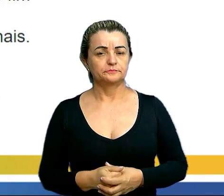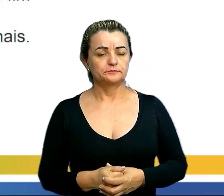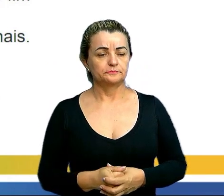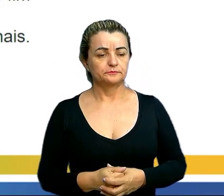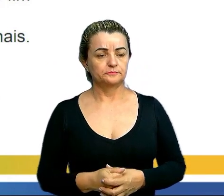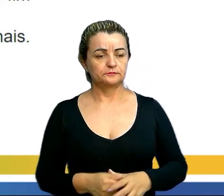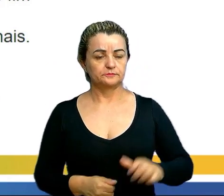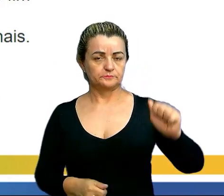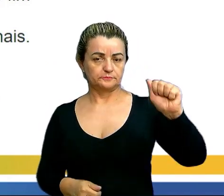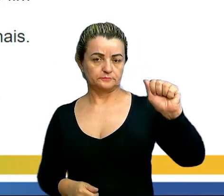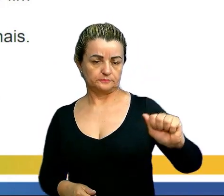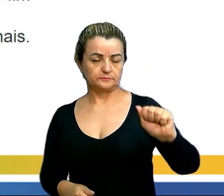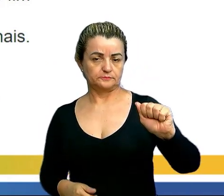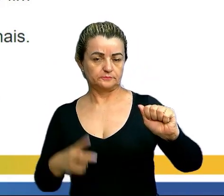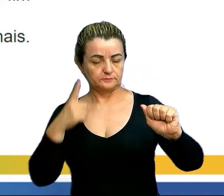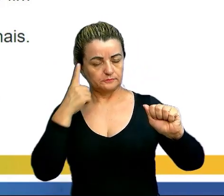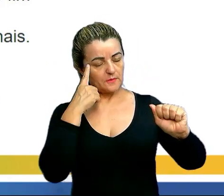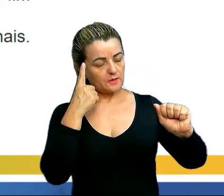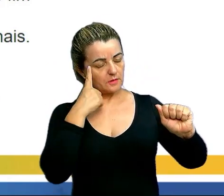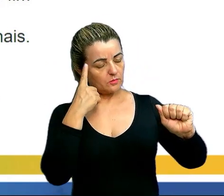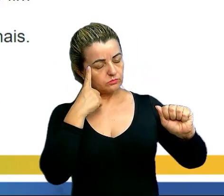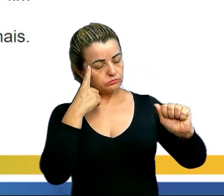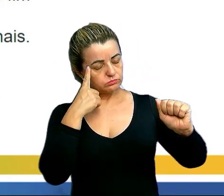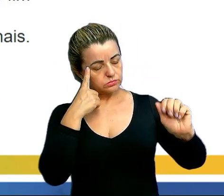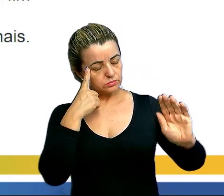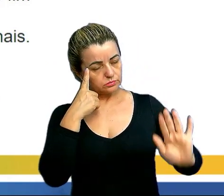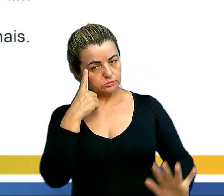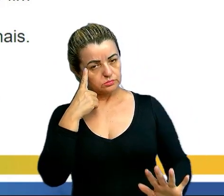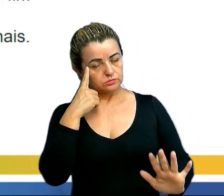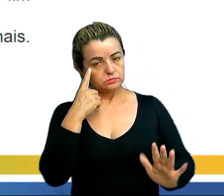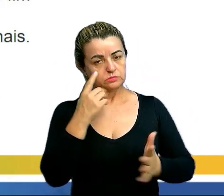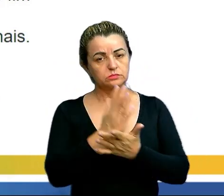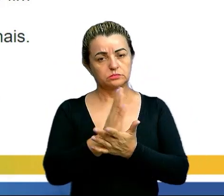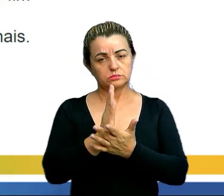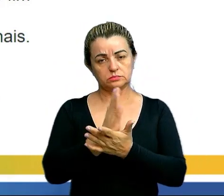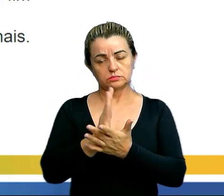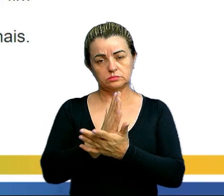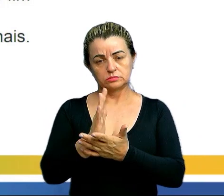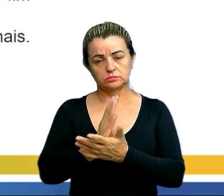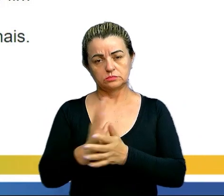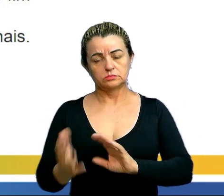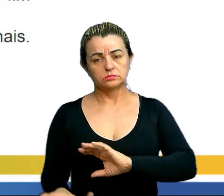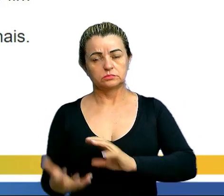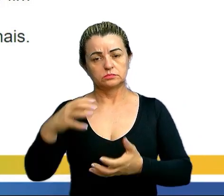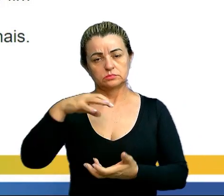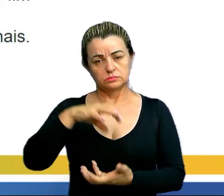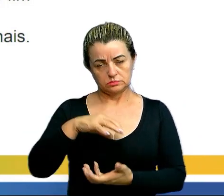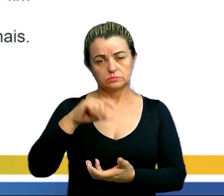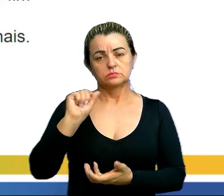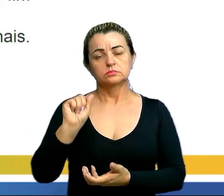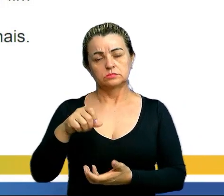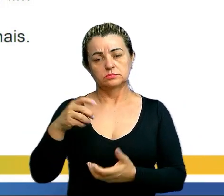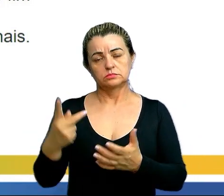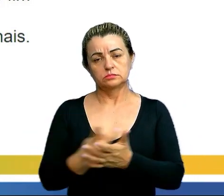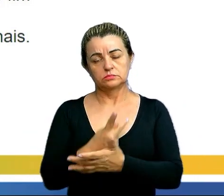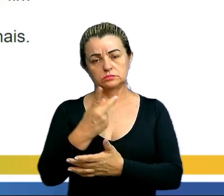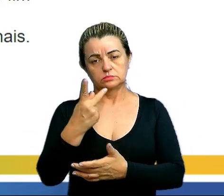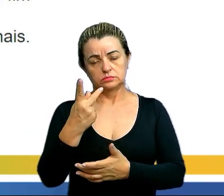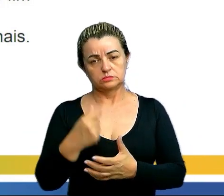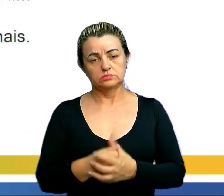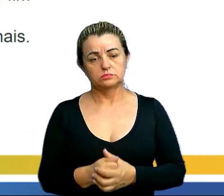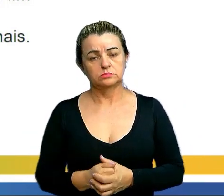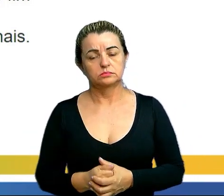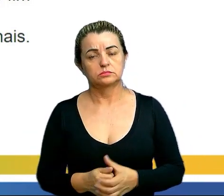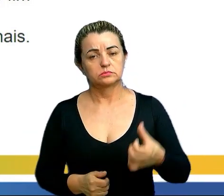nessa questão ele quer que a gente reflita, né, que algumas transformações elas vão acontecer no cenário político, ou seja,